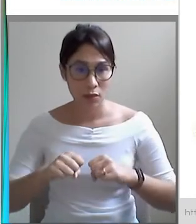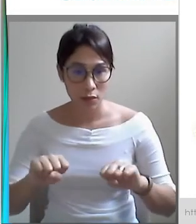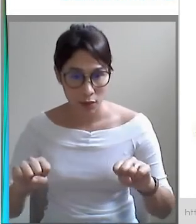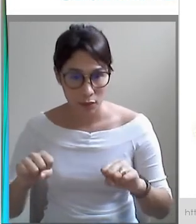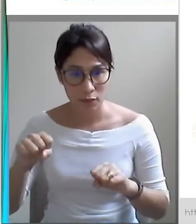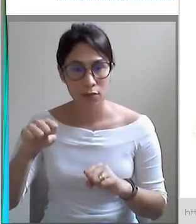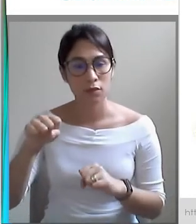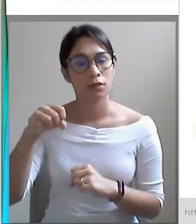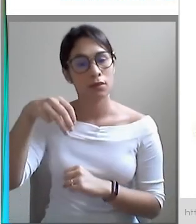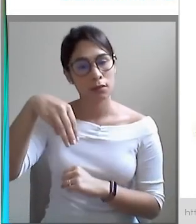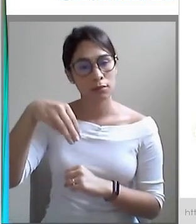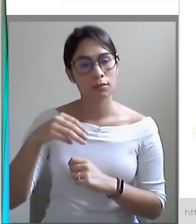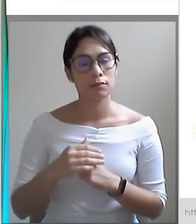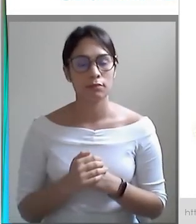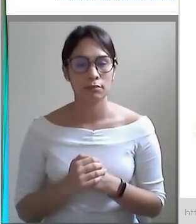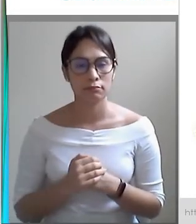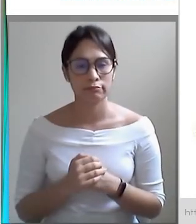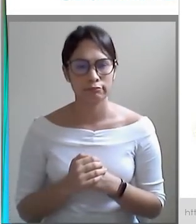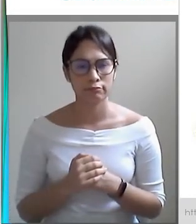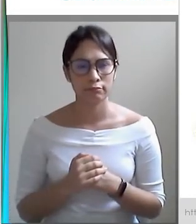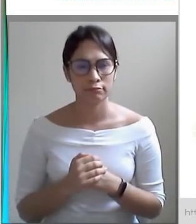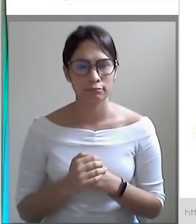monócitos. De